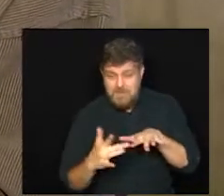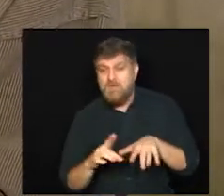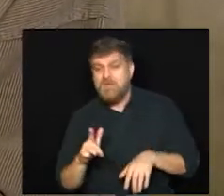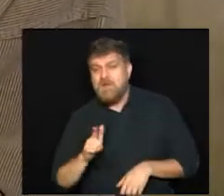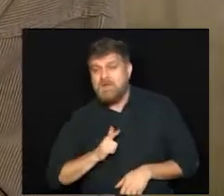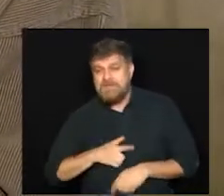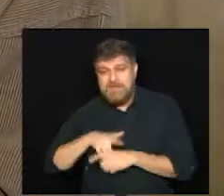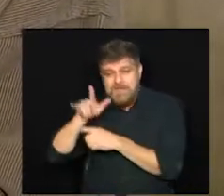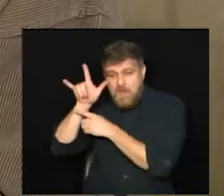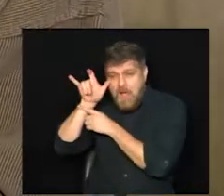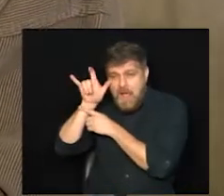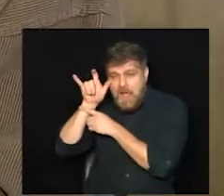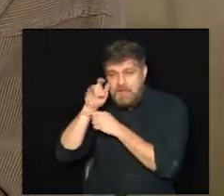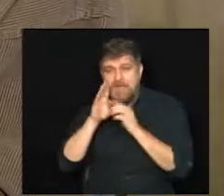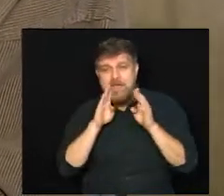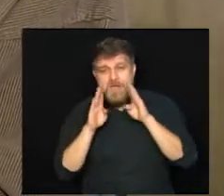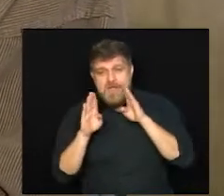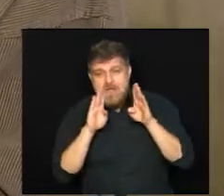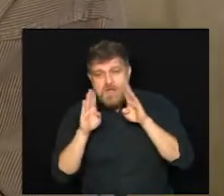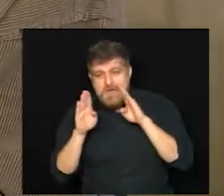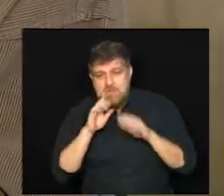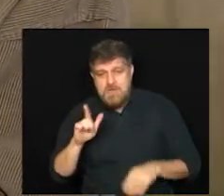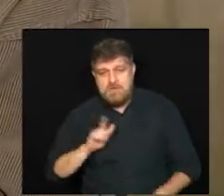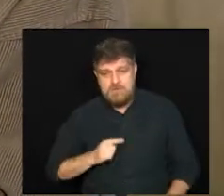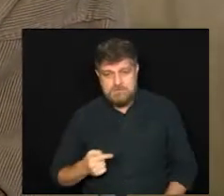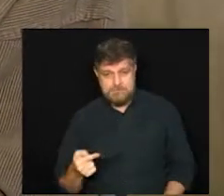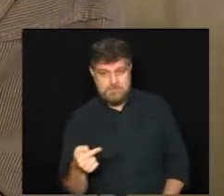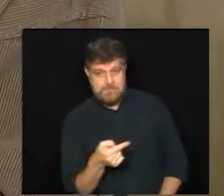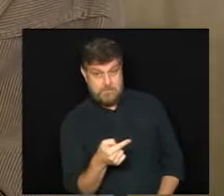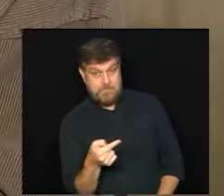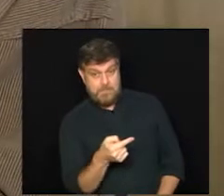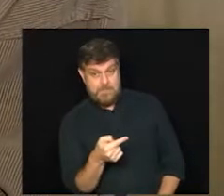no Instagram e no Facebook, que é